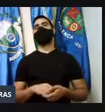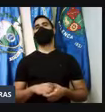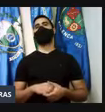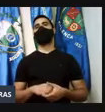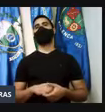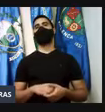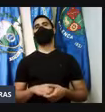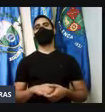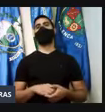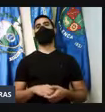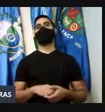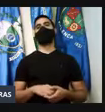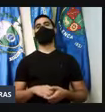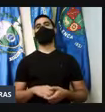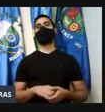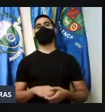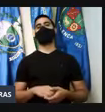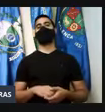seguinte,